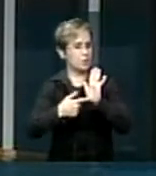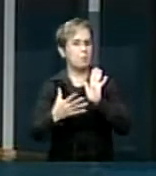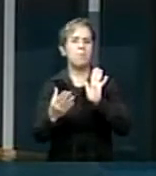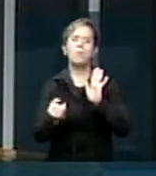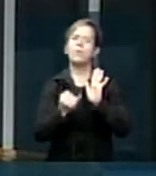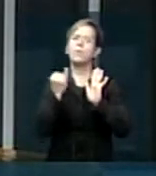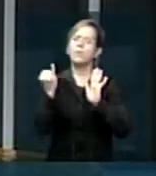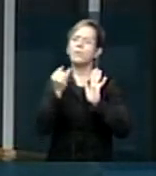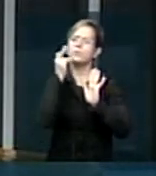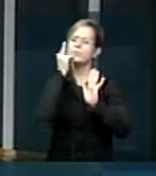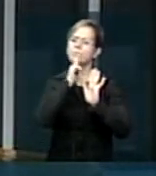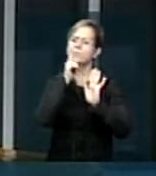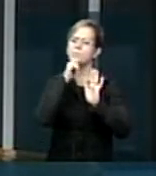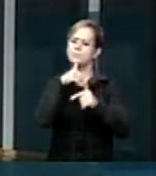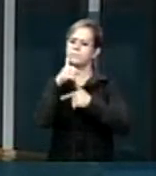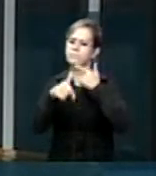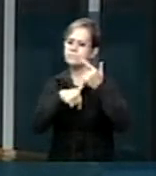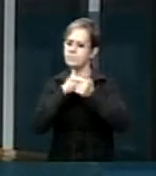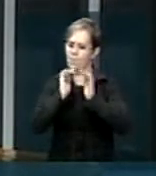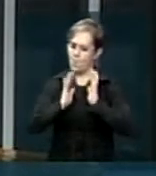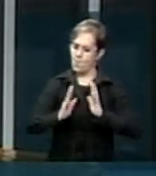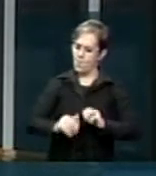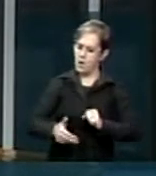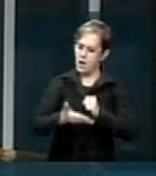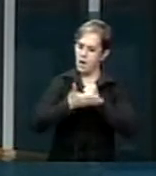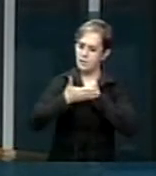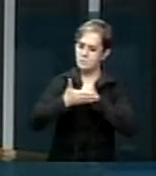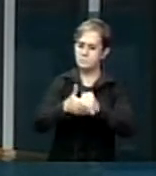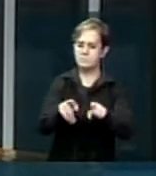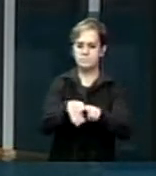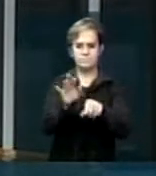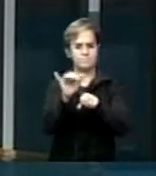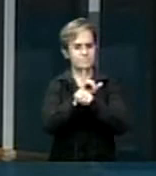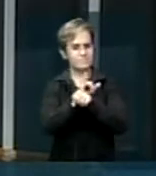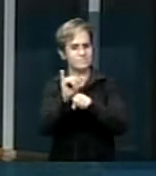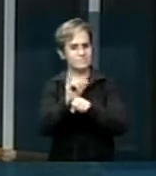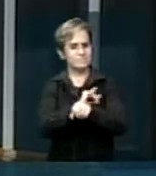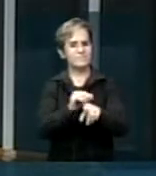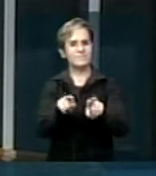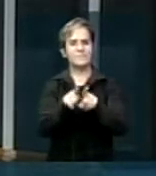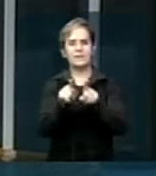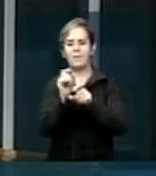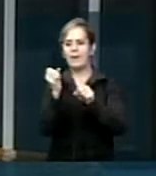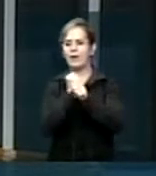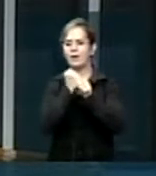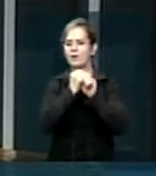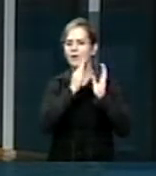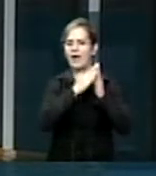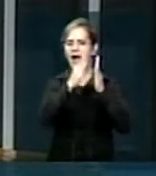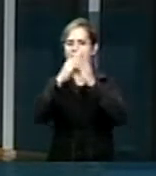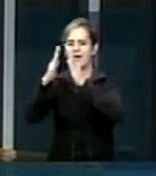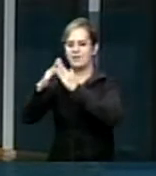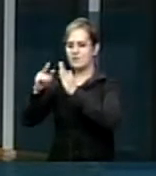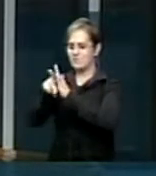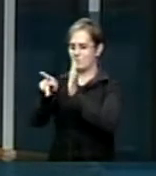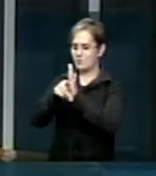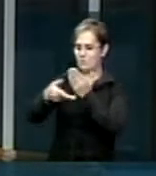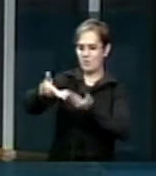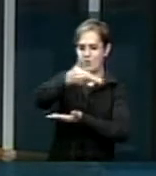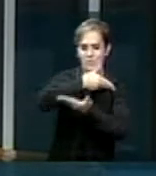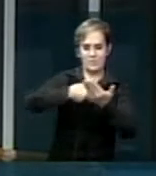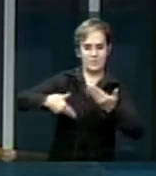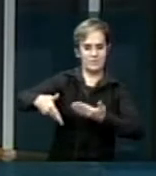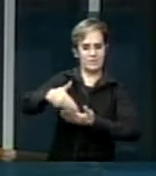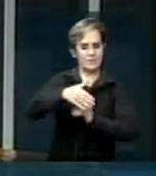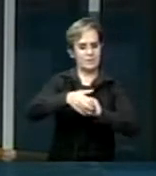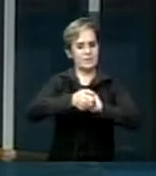sejam realizadas obras também de saneamento básico, de infraestrutura e da construção de moradias e região.